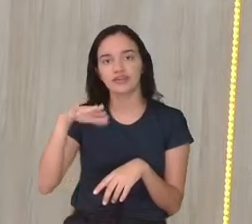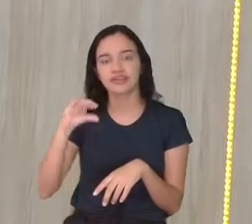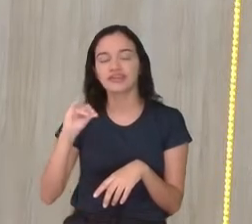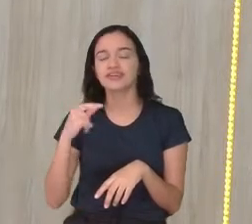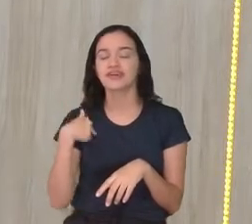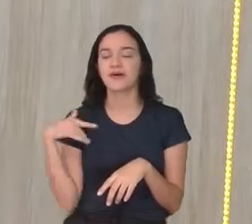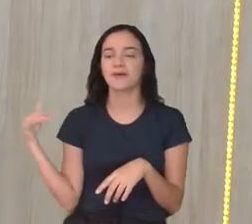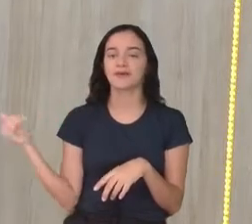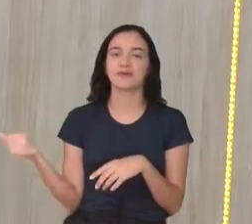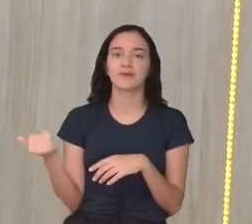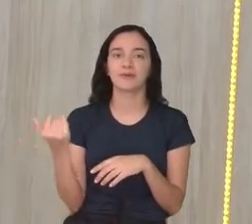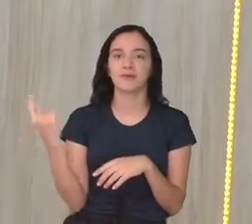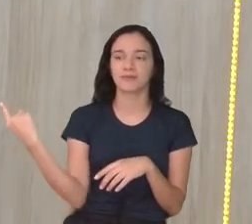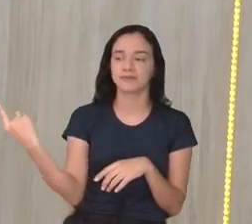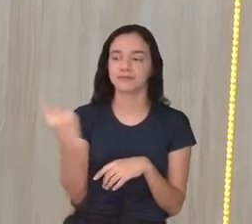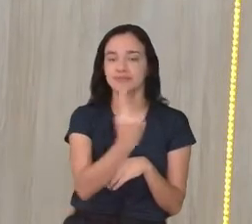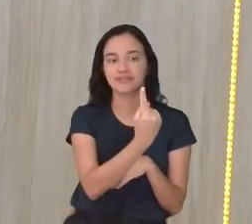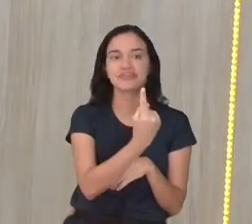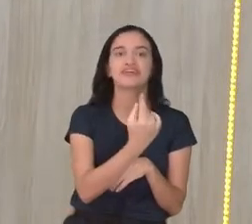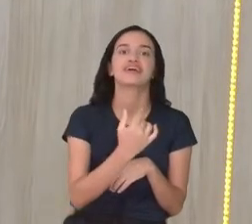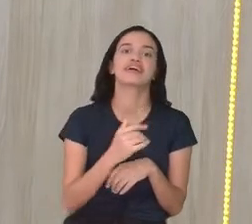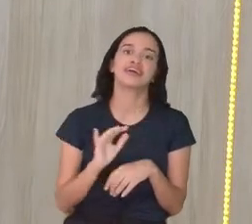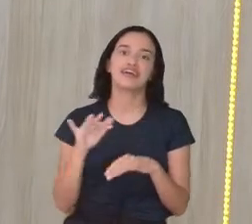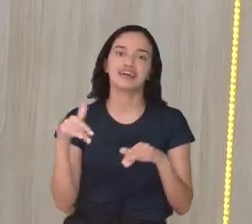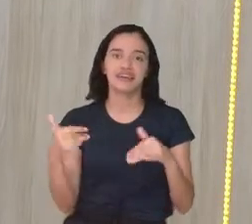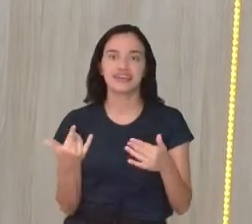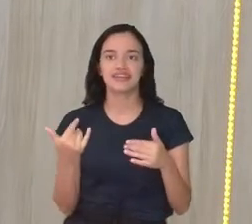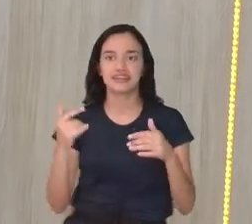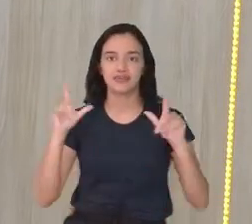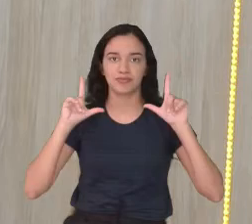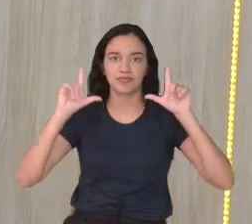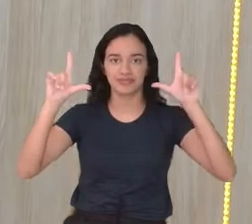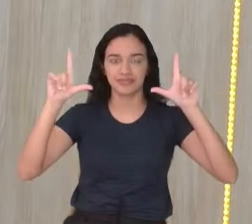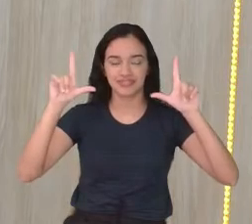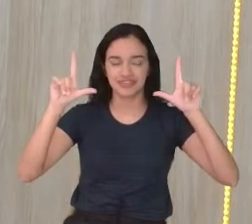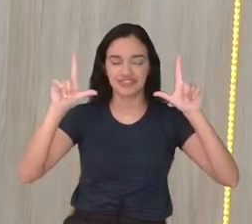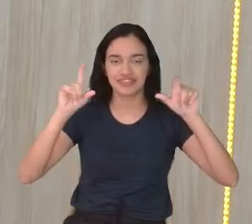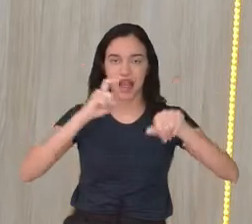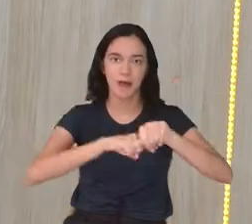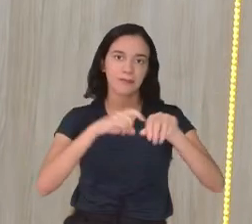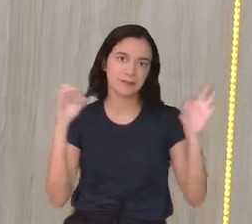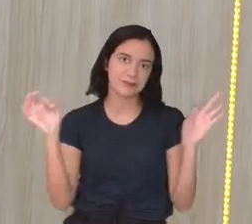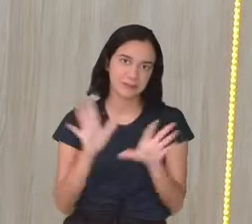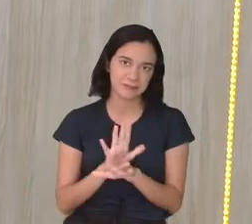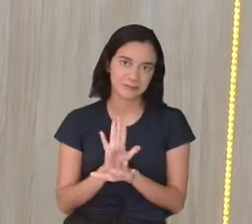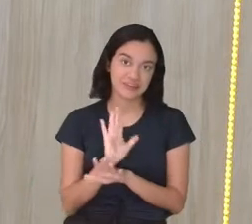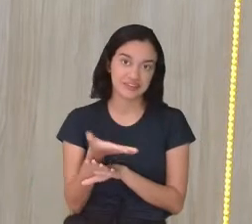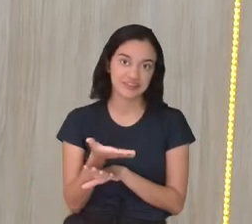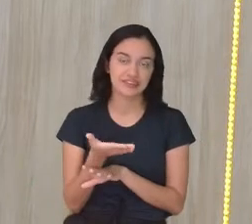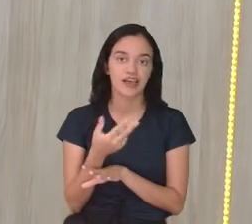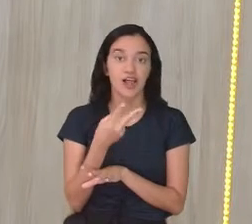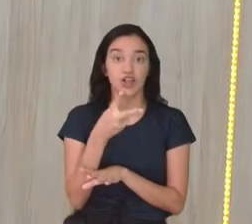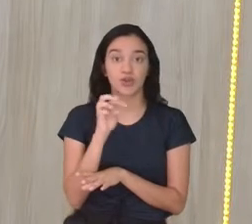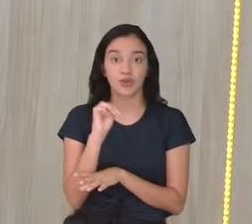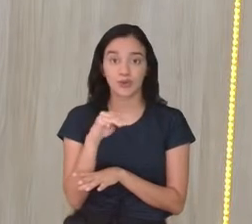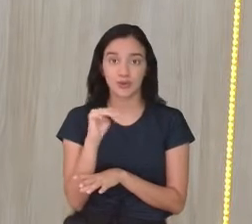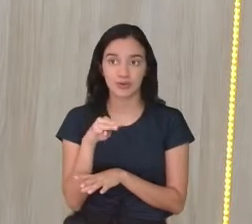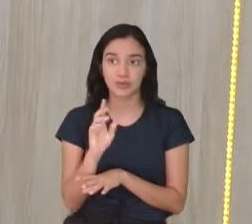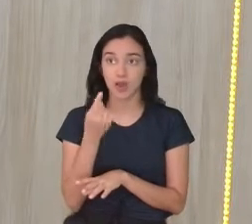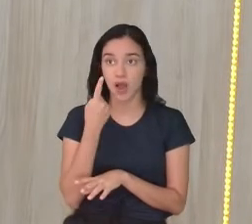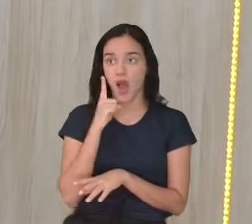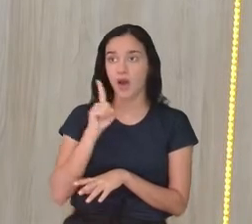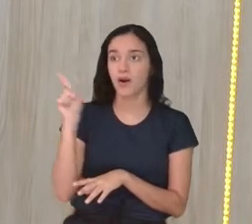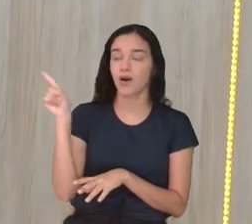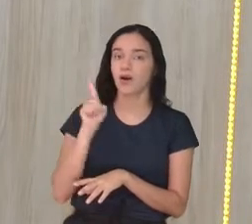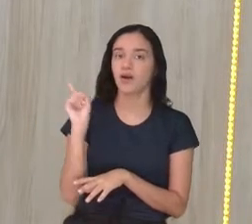aqui. Já olhou por vai subir a placa dos Exato. acréscimos já. É. 2 Olha minutos, aqui professor. os climas